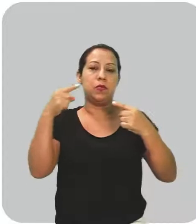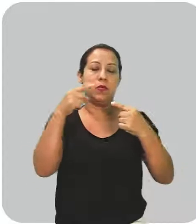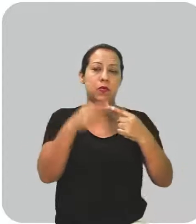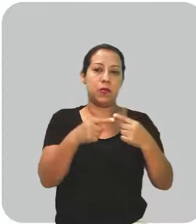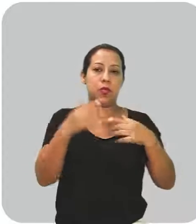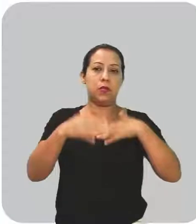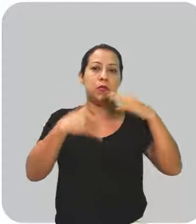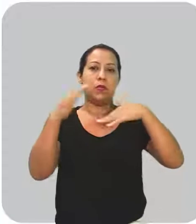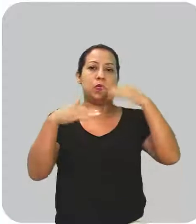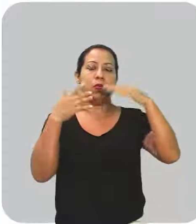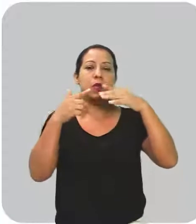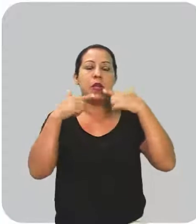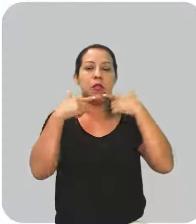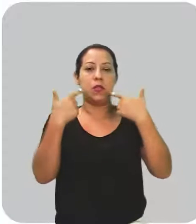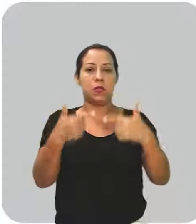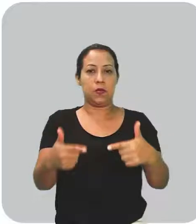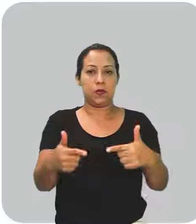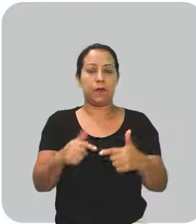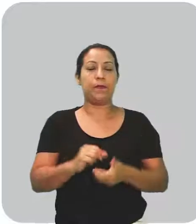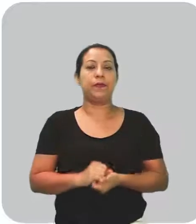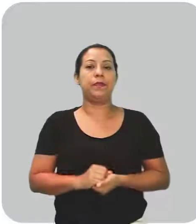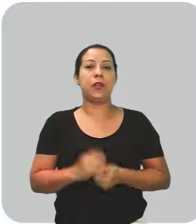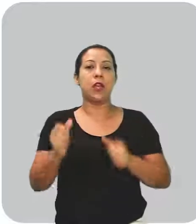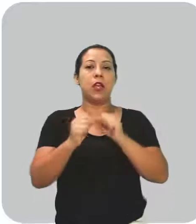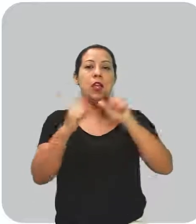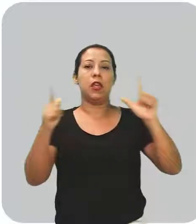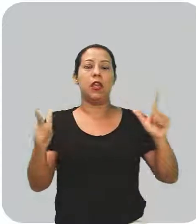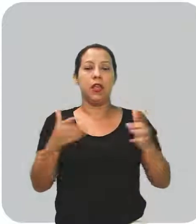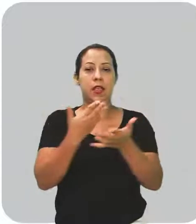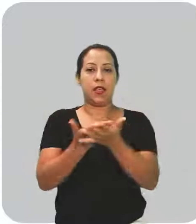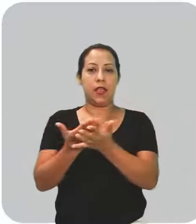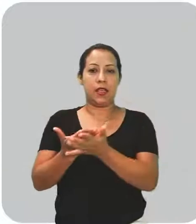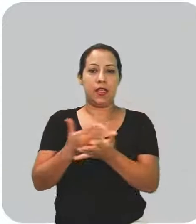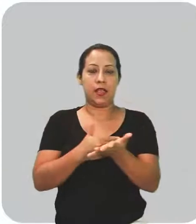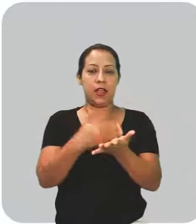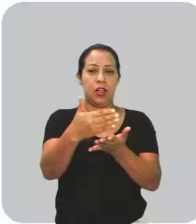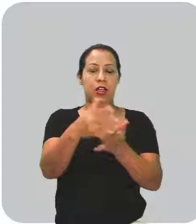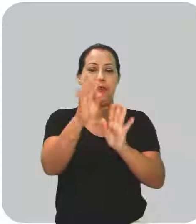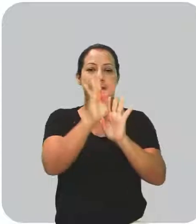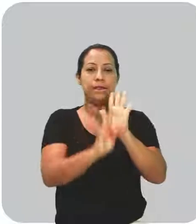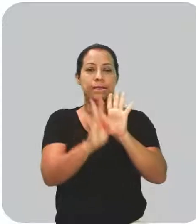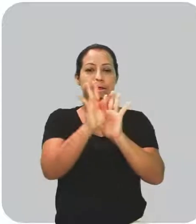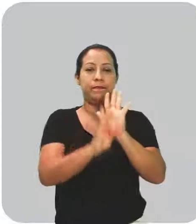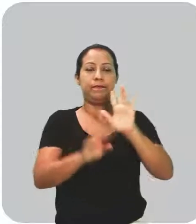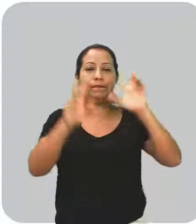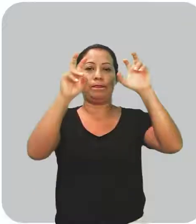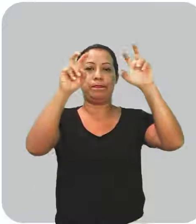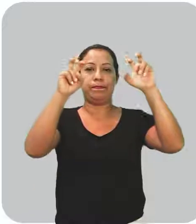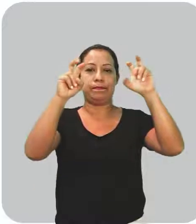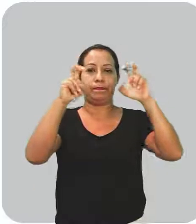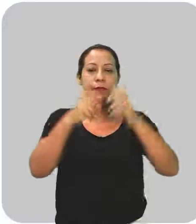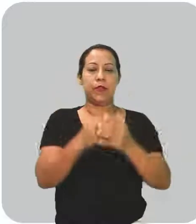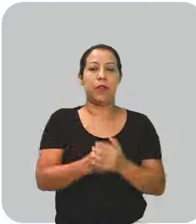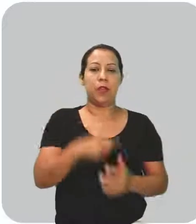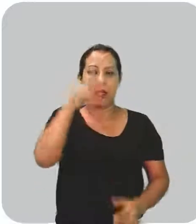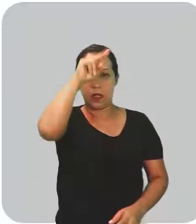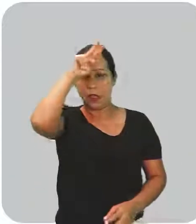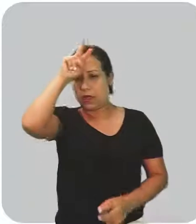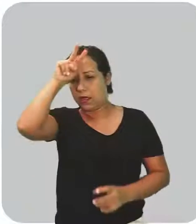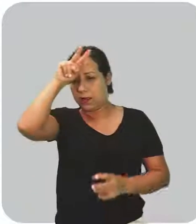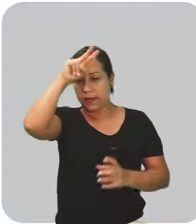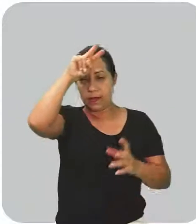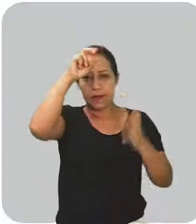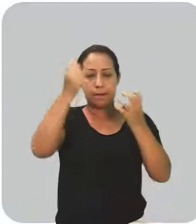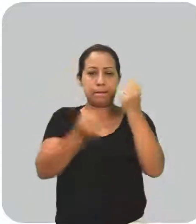Muito bem, e é claro que a aula já iniciando o contexto atual com o título A Embriaguez ao Volante.